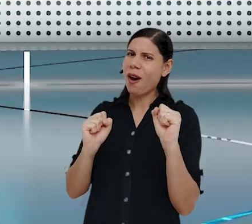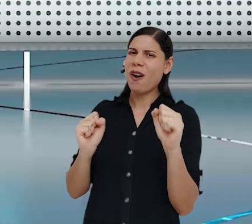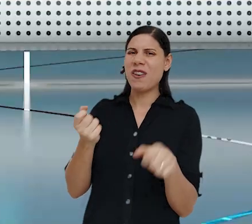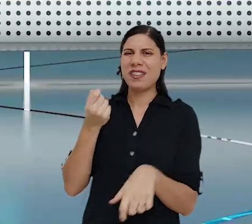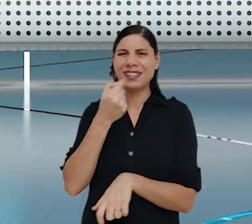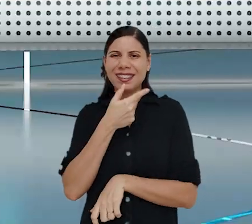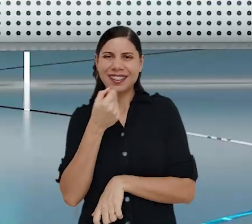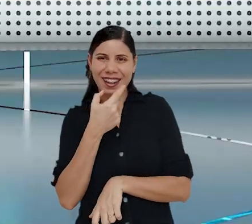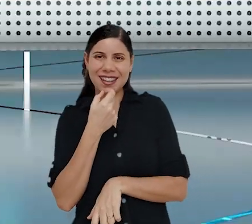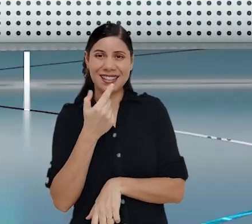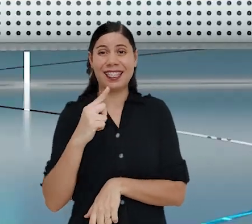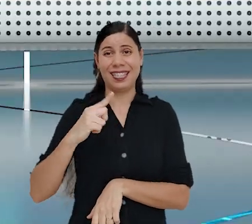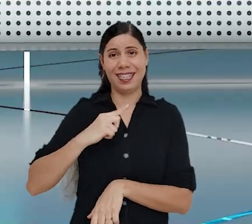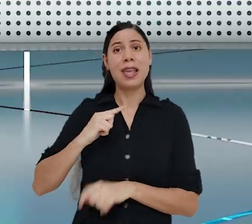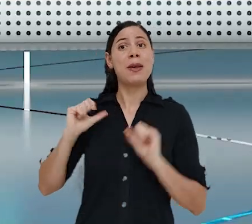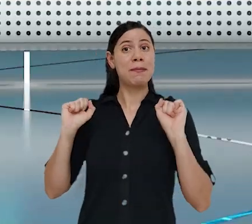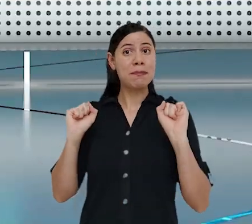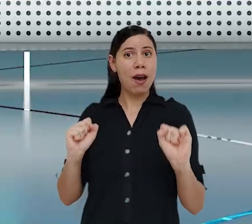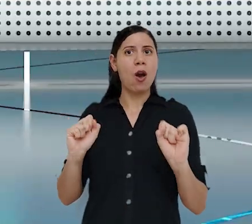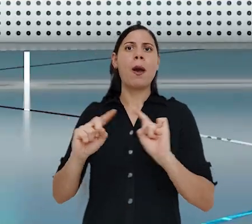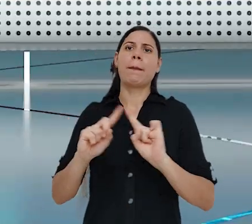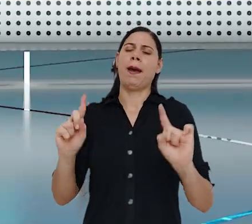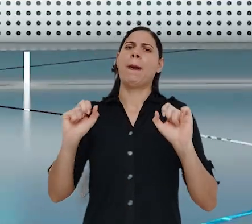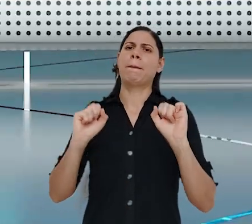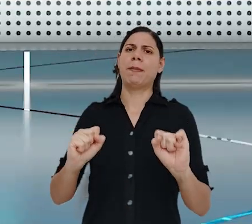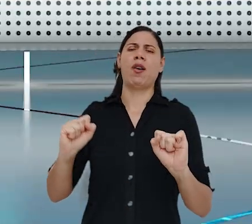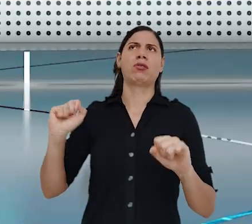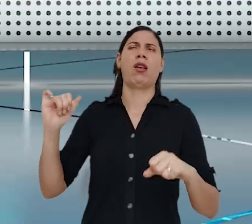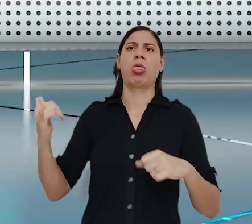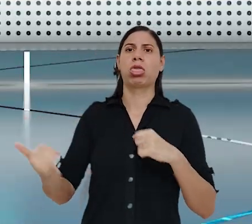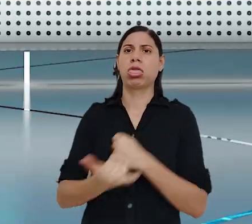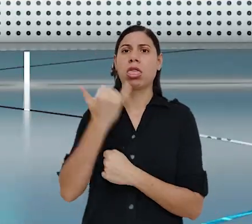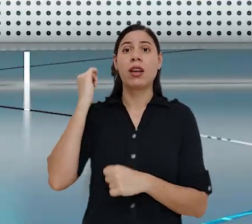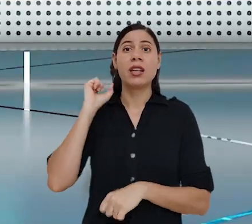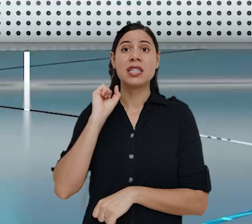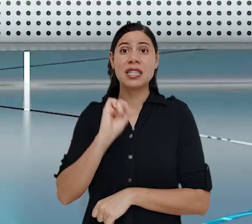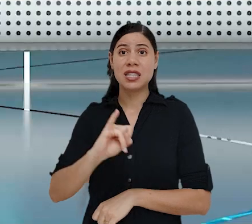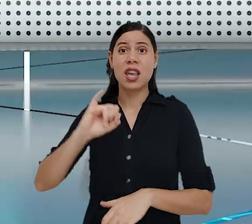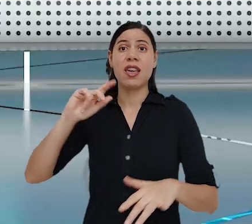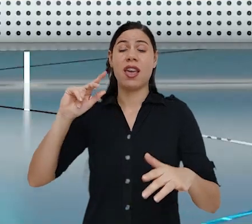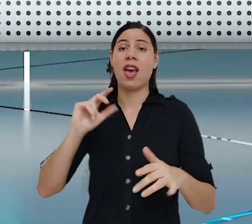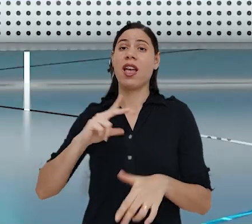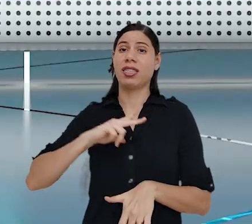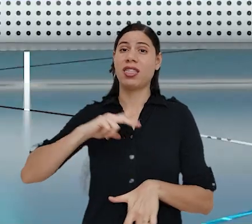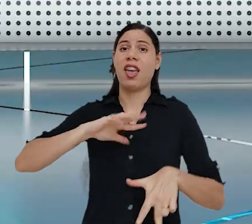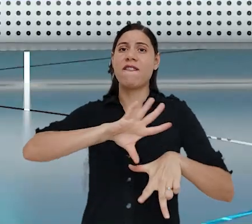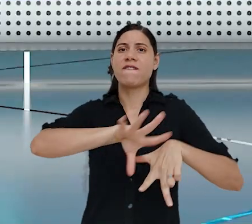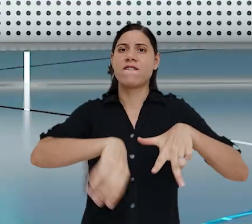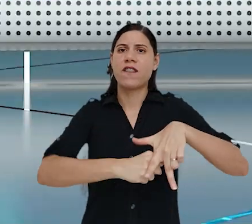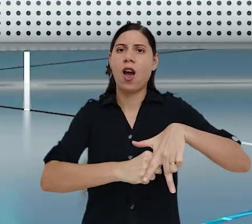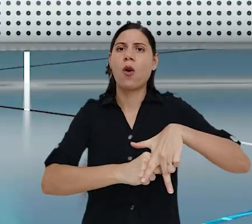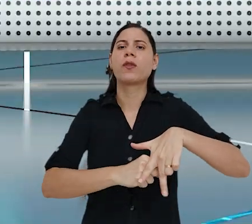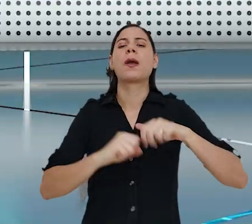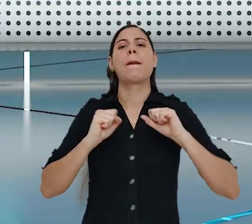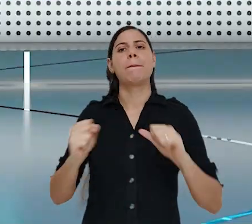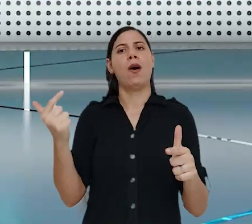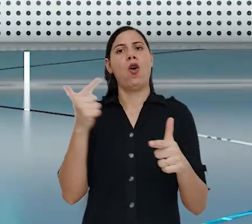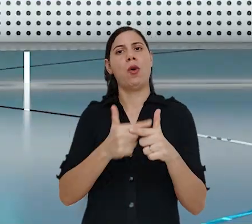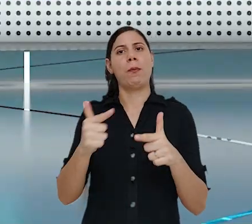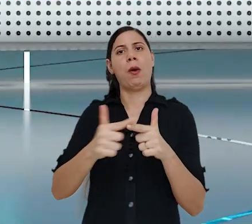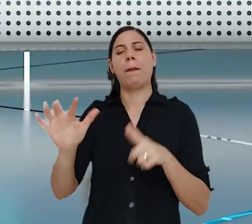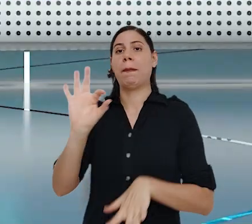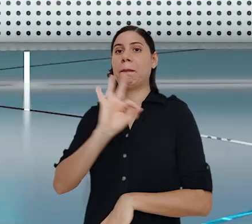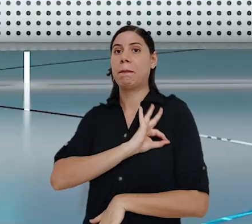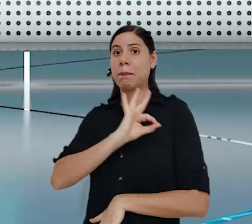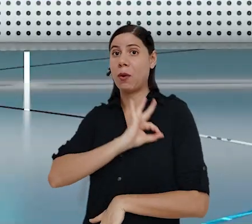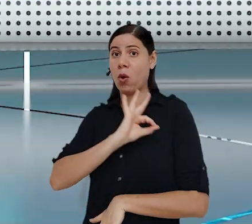situações engraçadas, mas também causar aborrecimento caso haja alguma fraude. Nesses casos, podem ocorrer até problemas com a